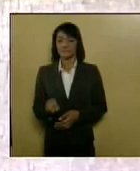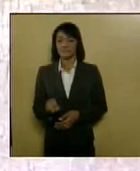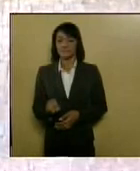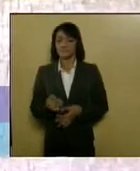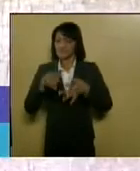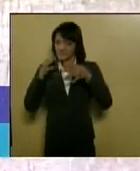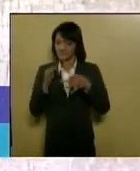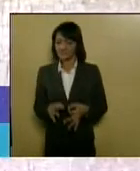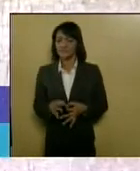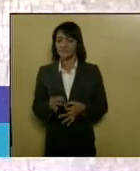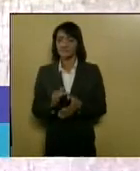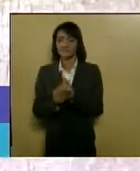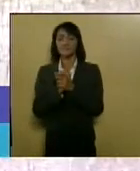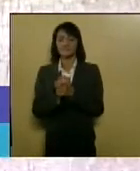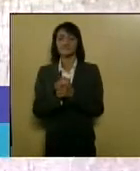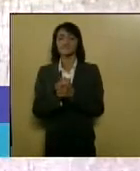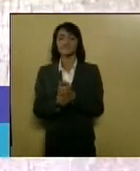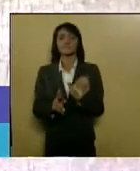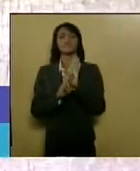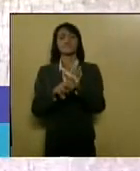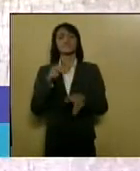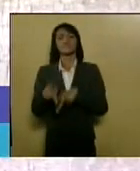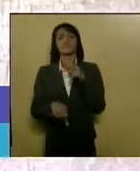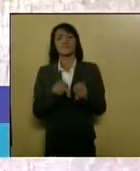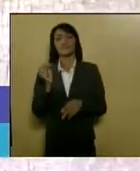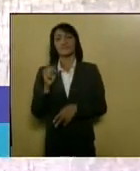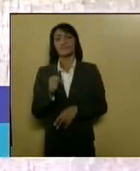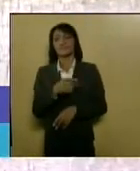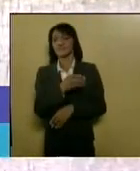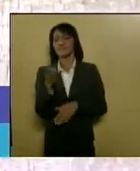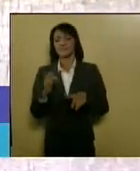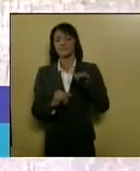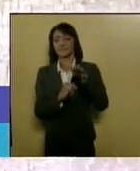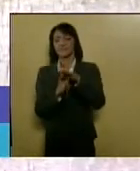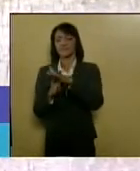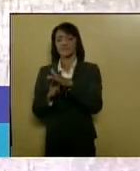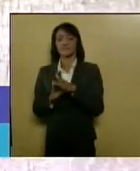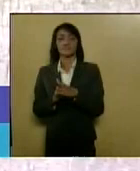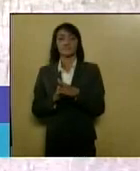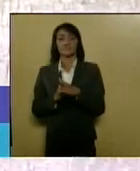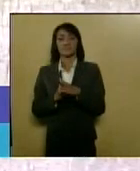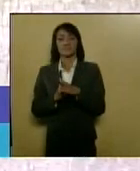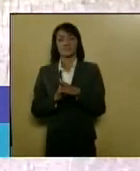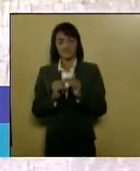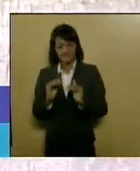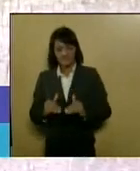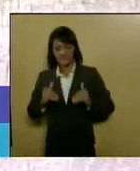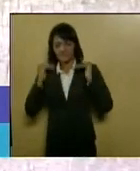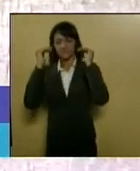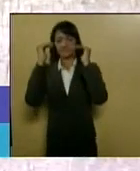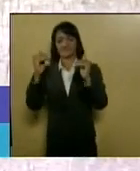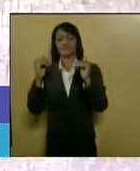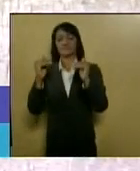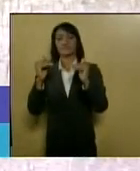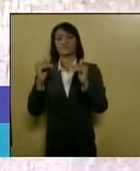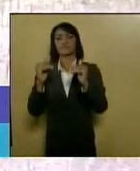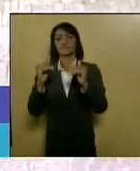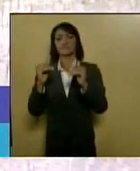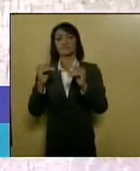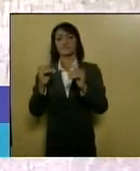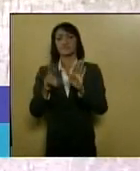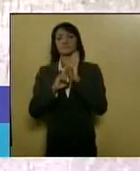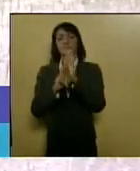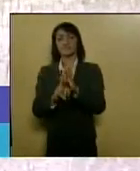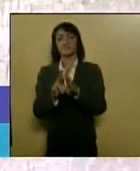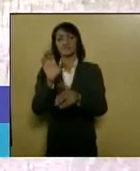homenagem em nome do povo sergipano a essa instituição que só engrandece o nome do nosso estado e o